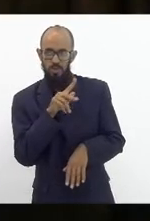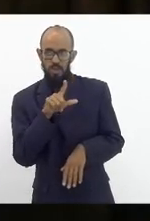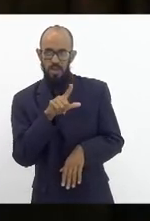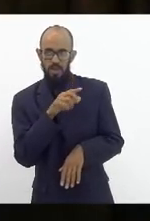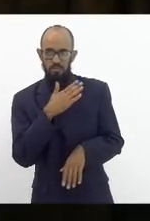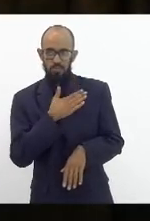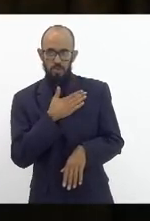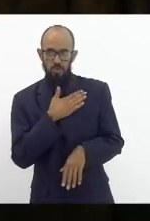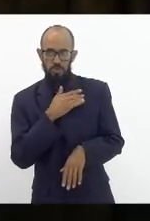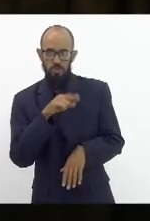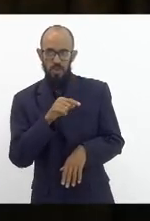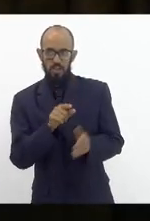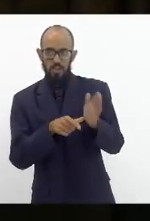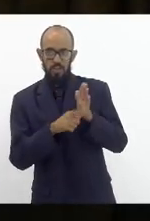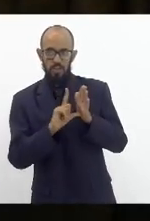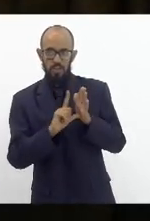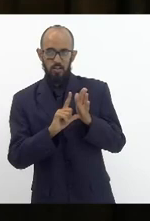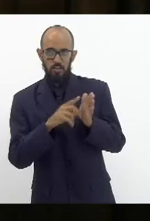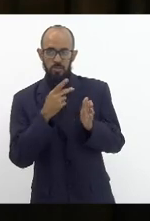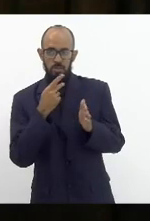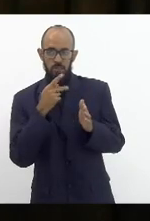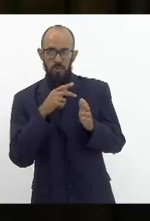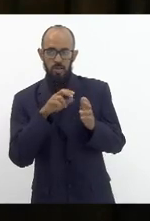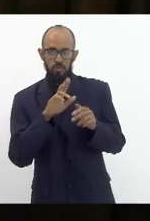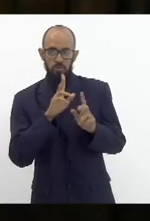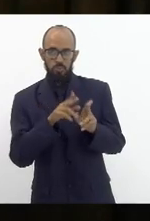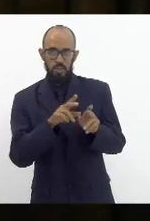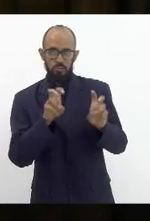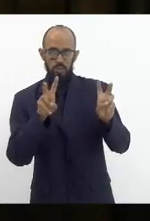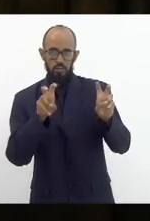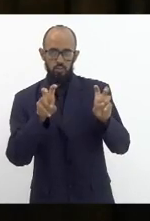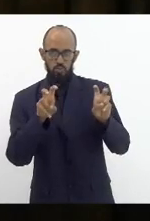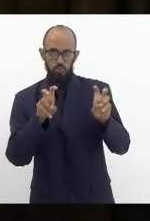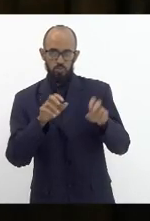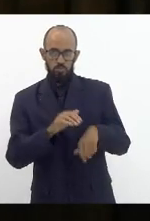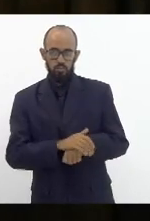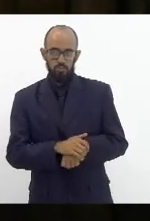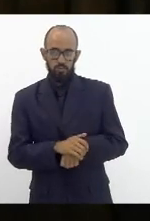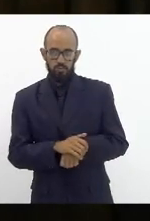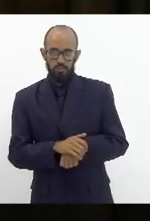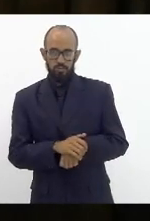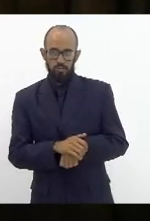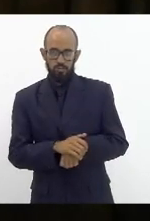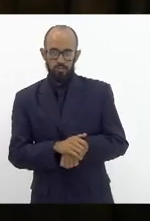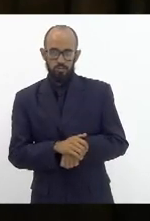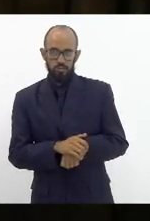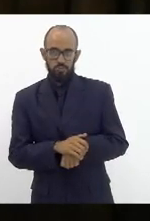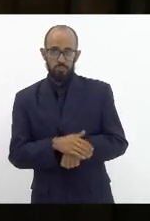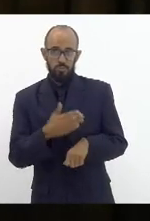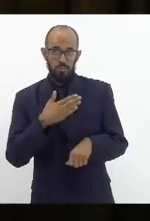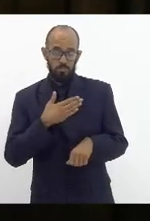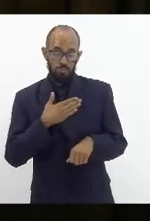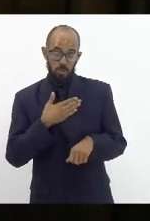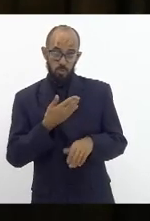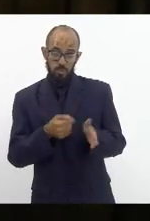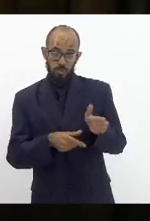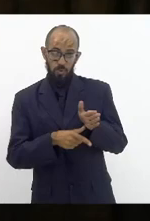que são anteriores e tratam do mesmo assunto. Ah, é? Então, e em sendo o nosso anterior, eu